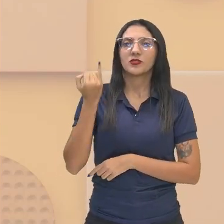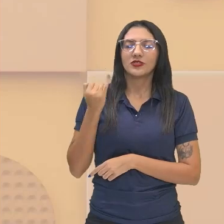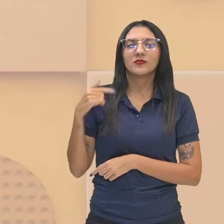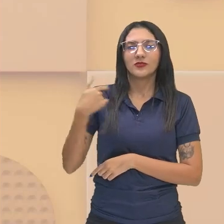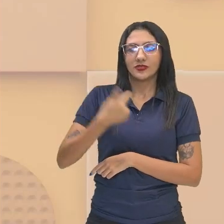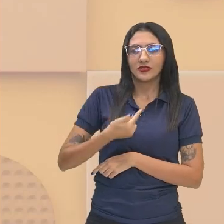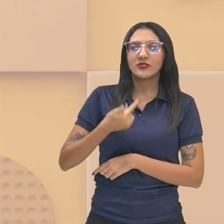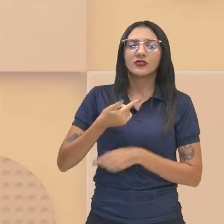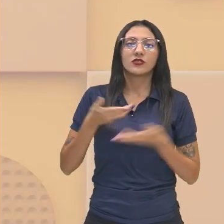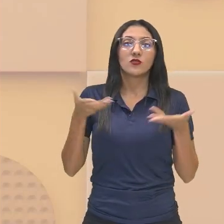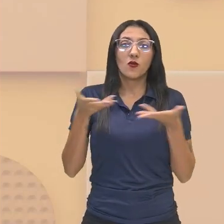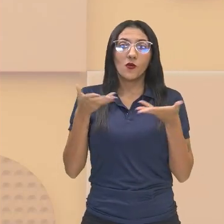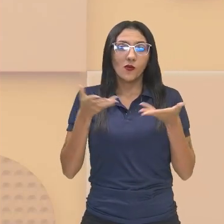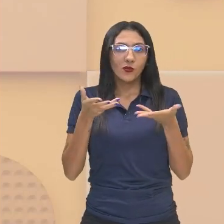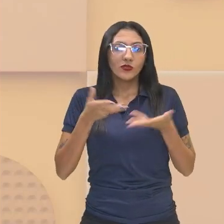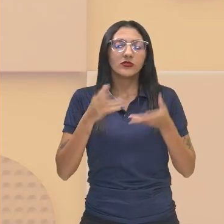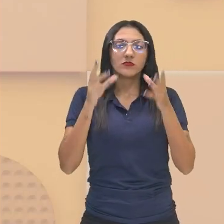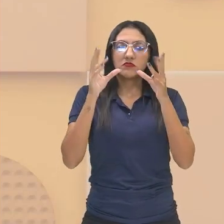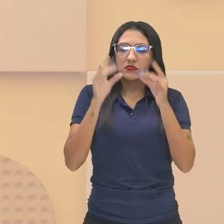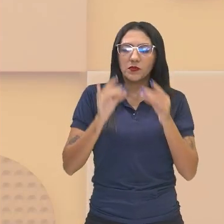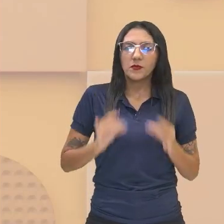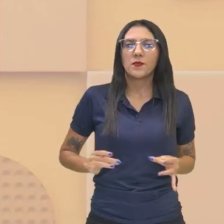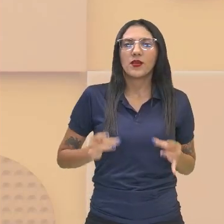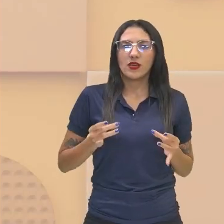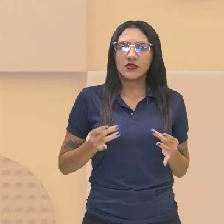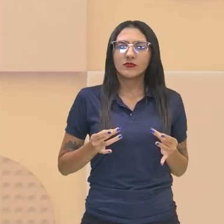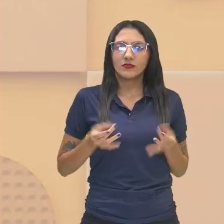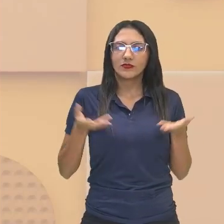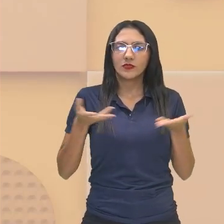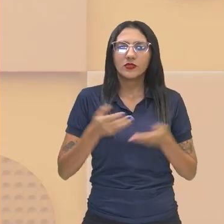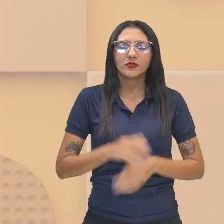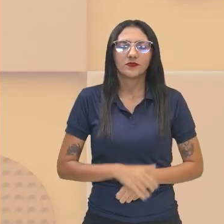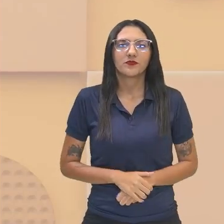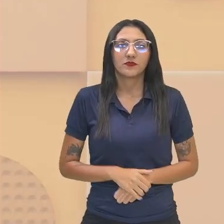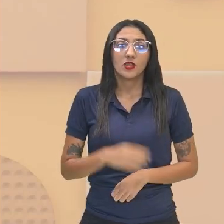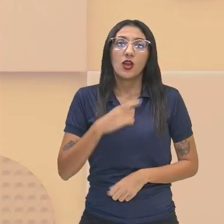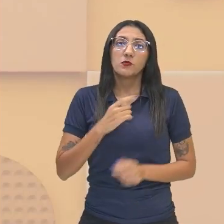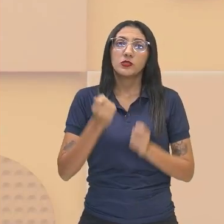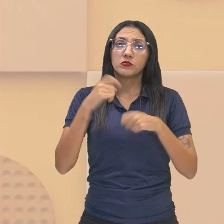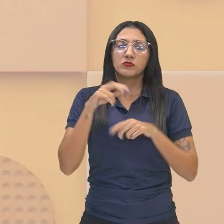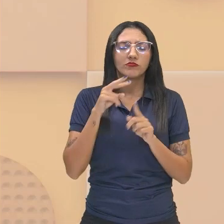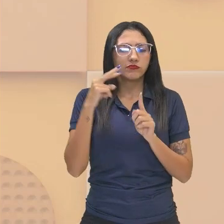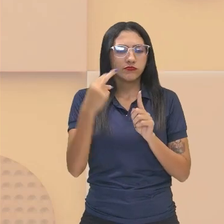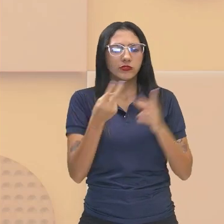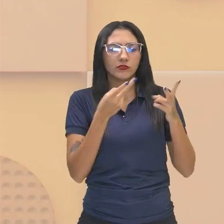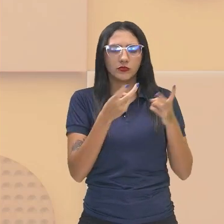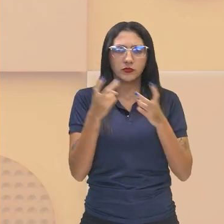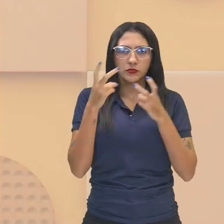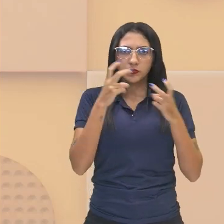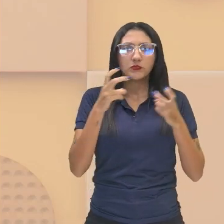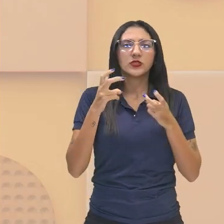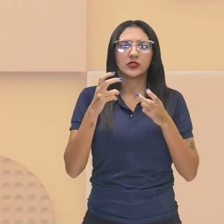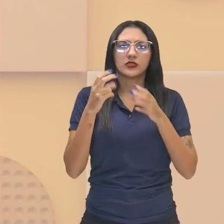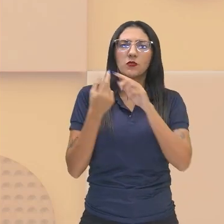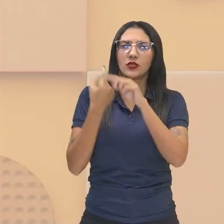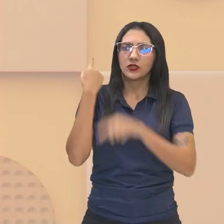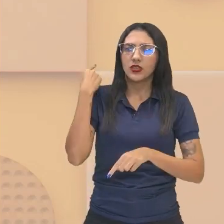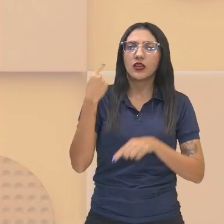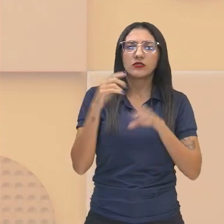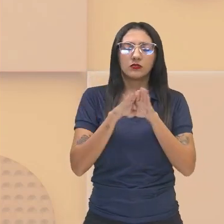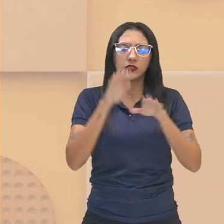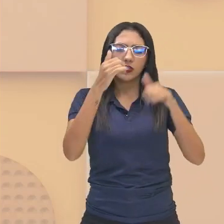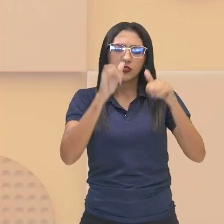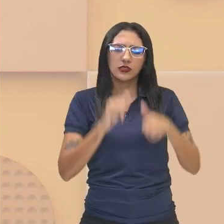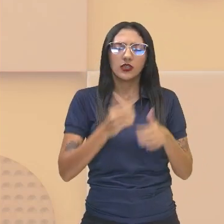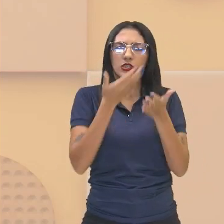sabermos, né, nessa nossa atualidade. Para quê? Para a gente olhar o passado e poder estudá-lo e poder dizer